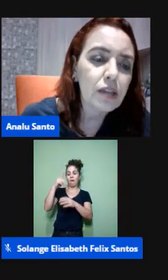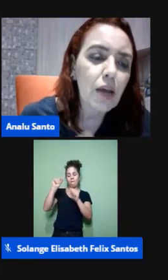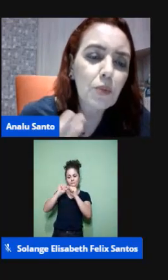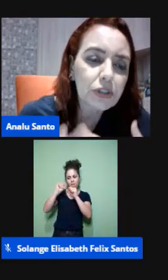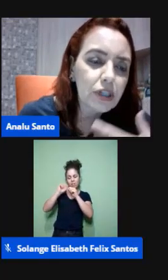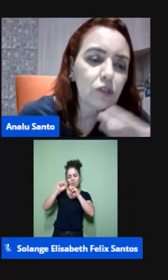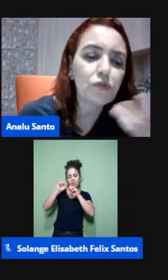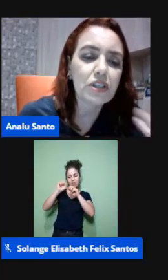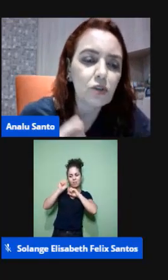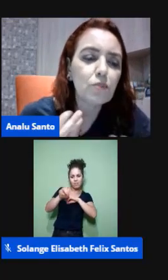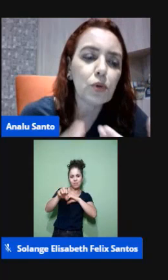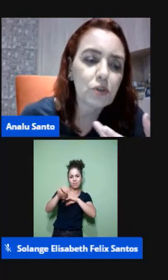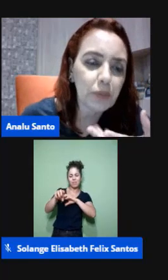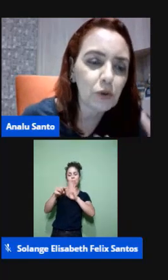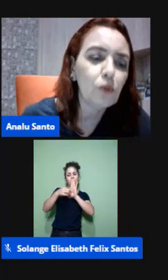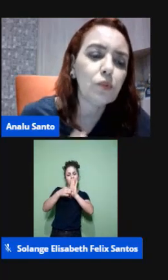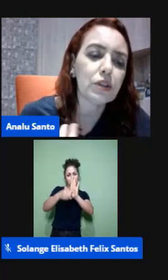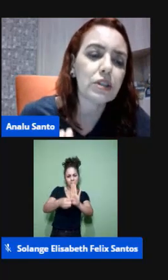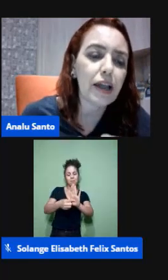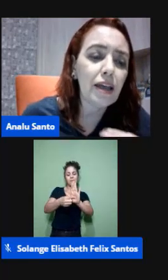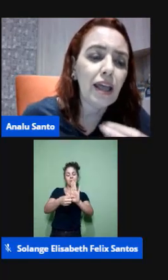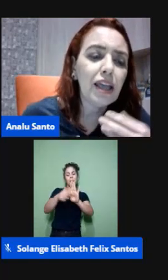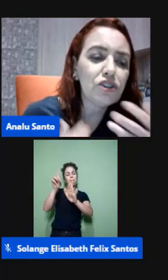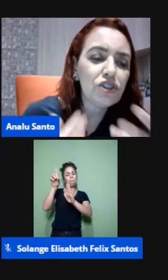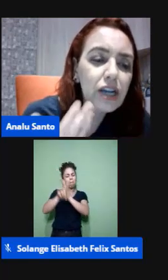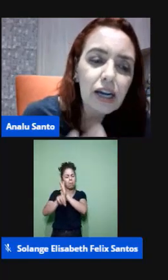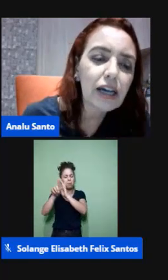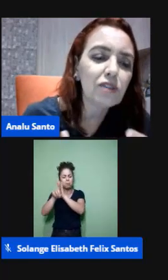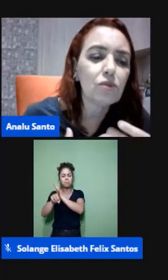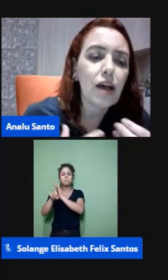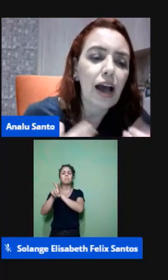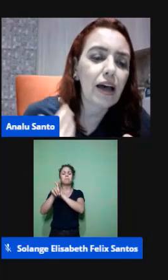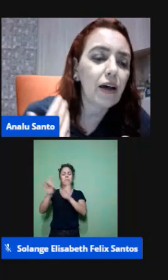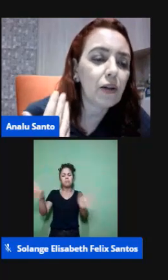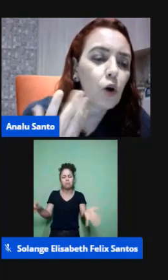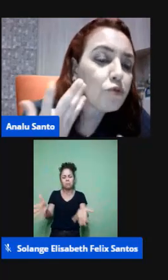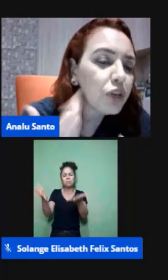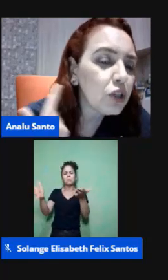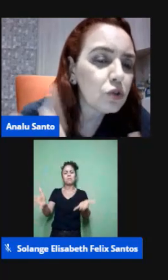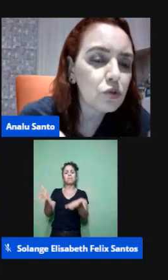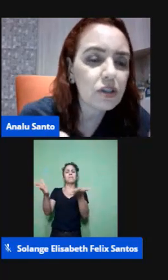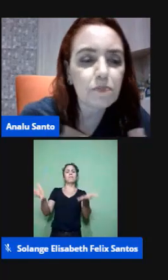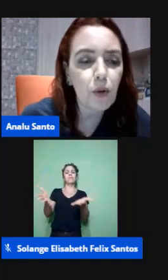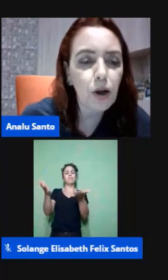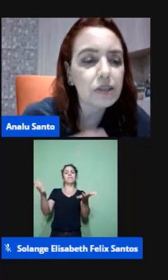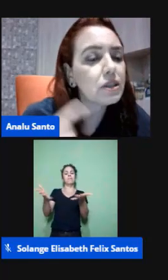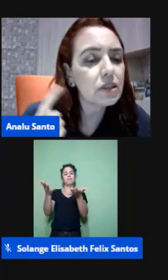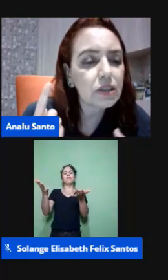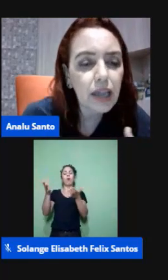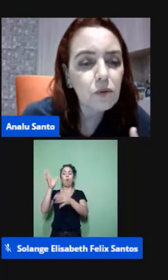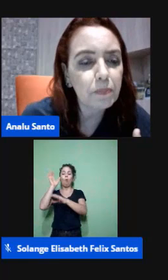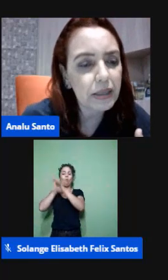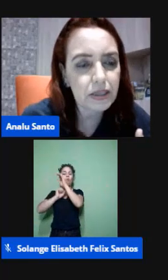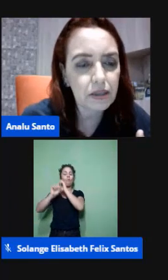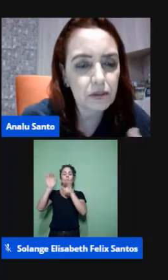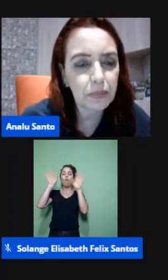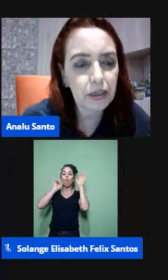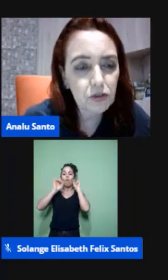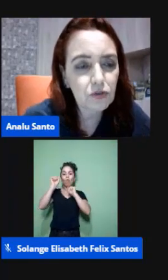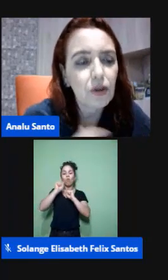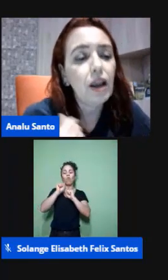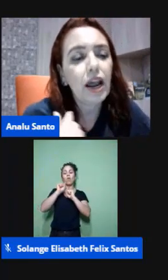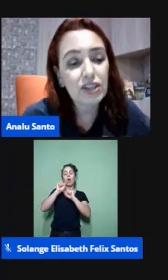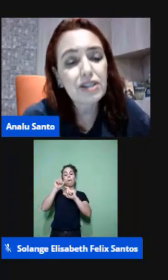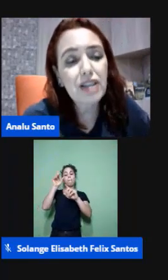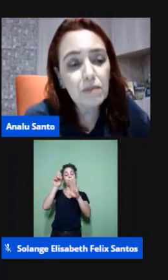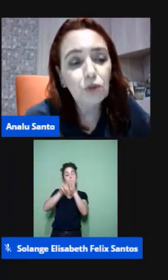desenvolvendo, está mostrando, fazendo boas perguntas, né? Instigando, ouvindo suas hipóteses, tendo paciência para